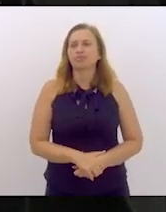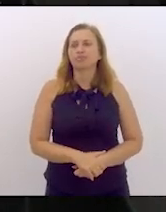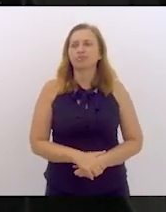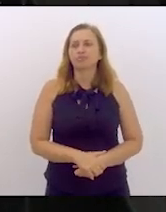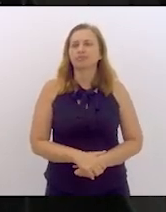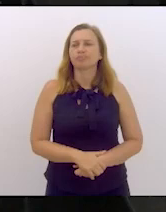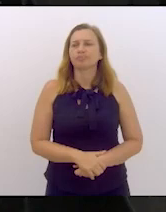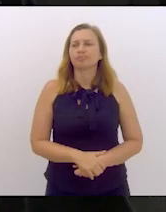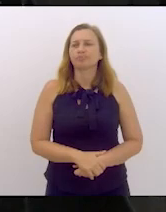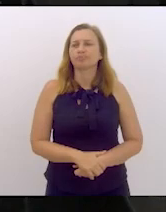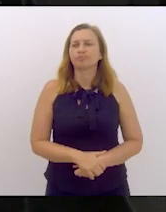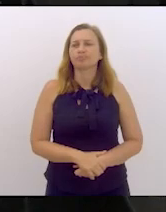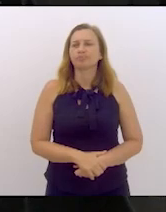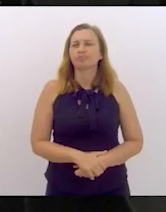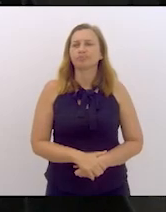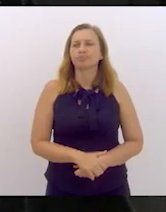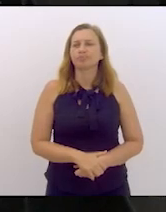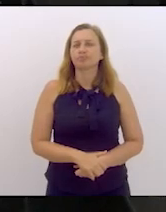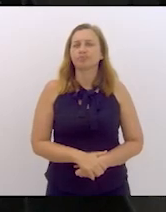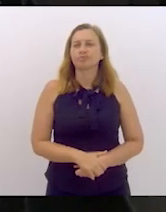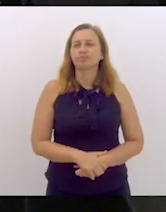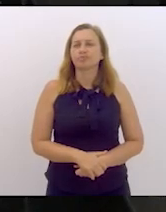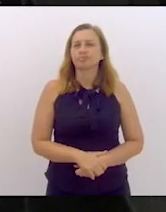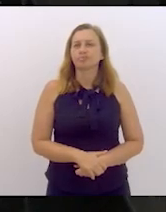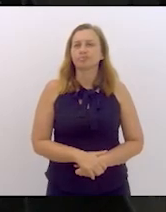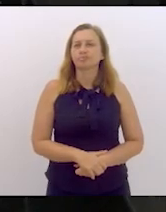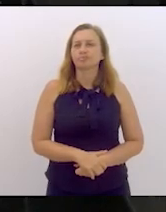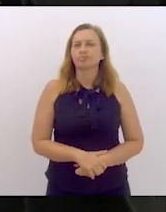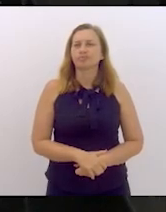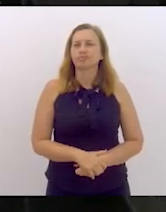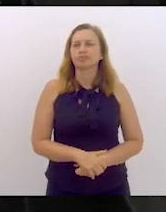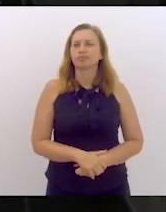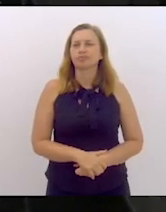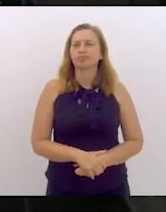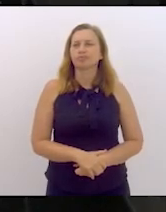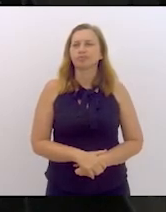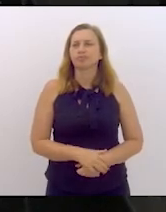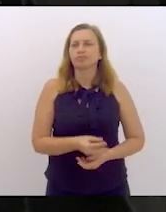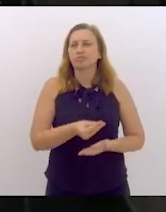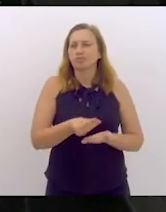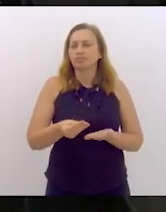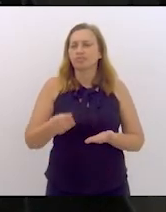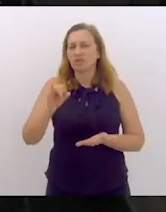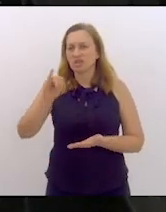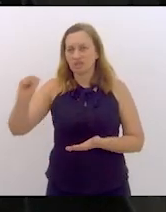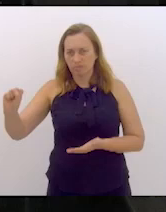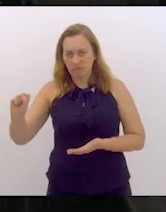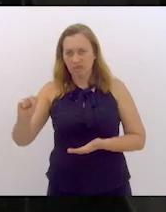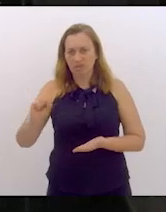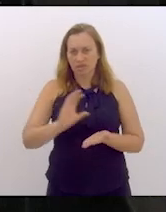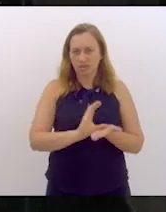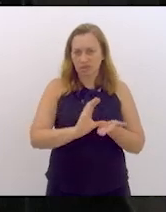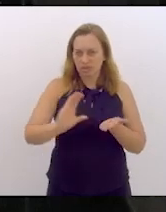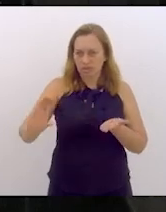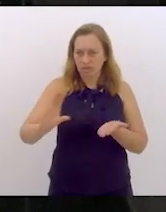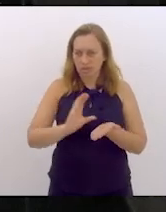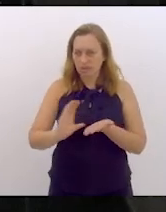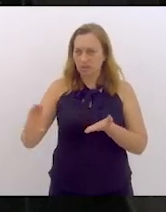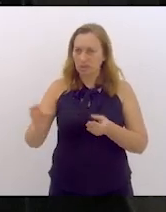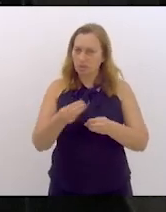condicionalidades para para para a distribuição de cms repasse do ICMS aos